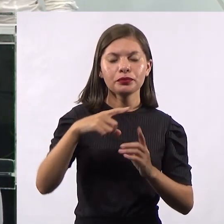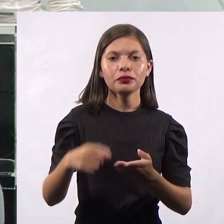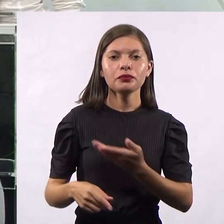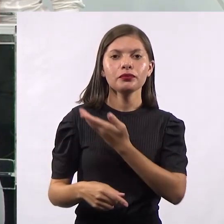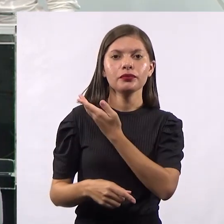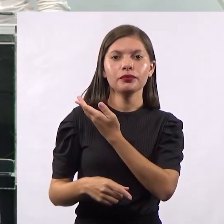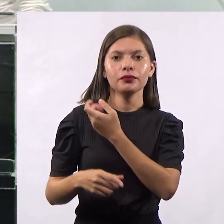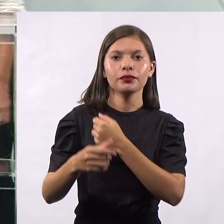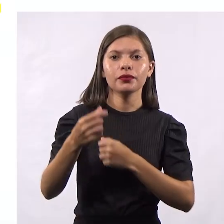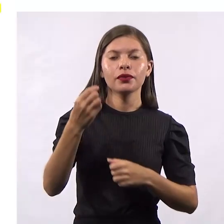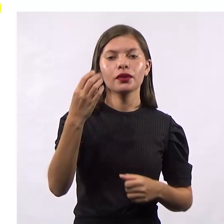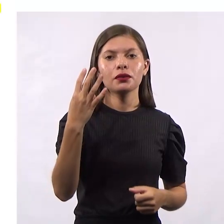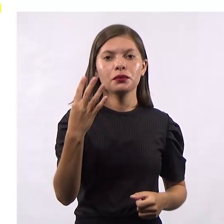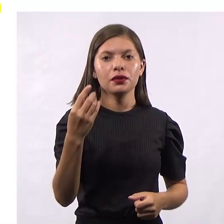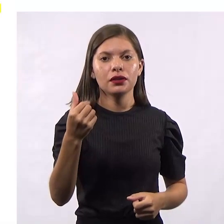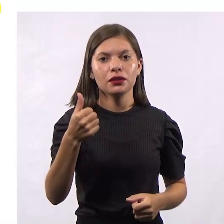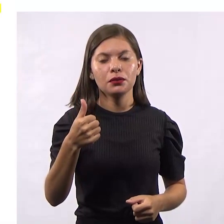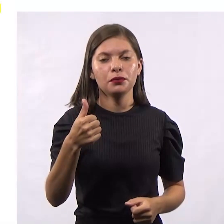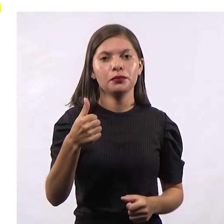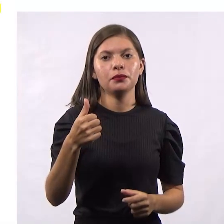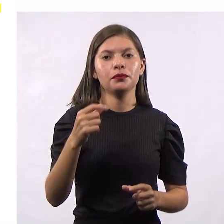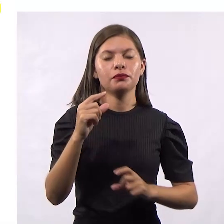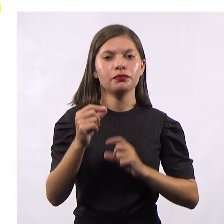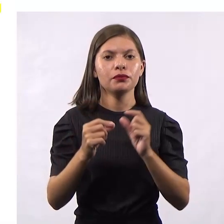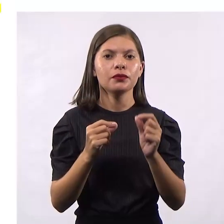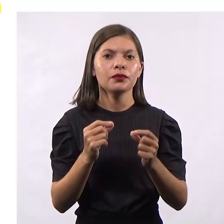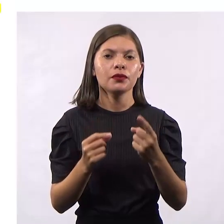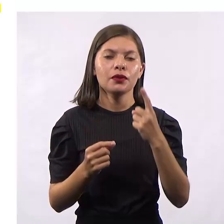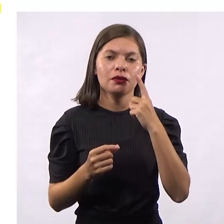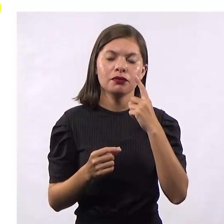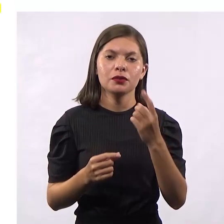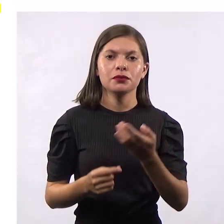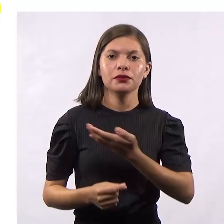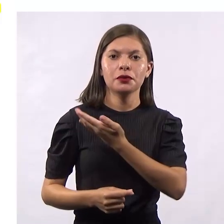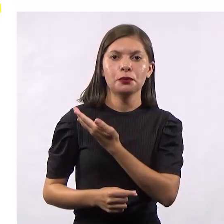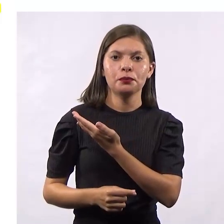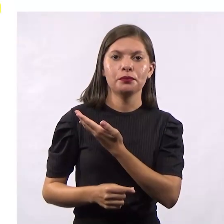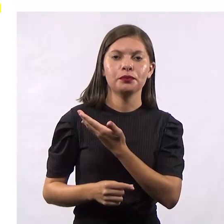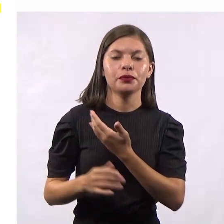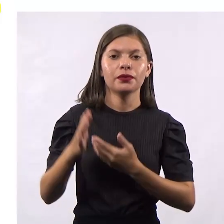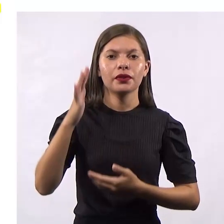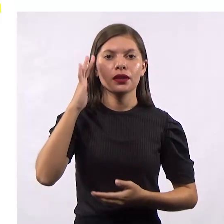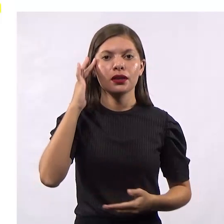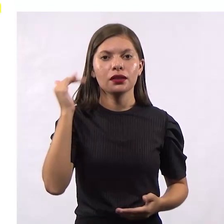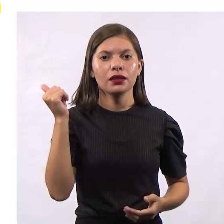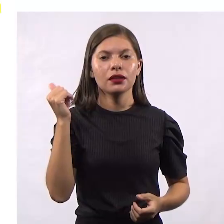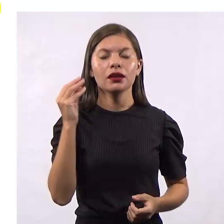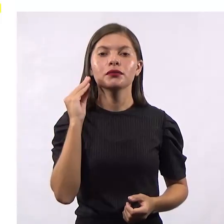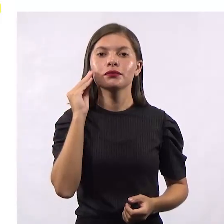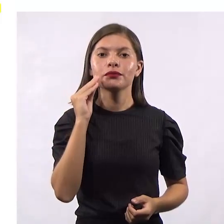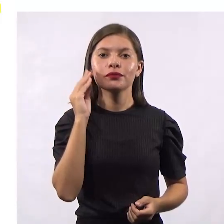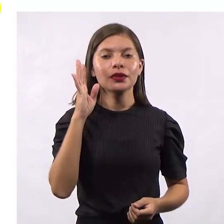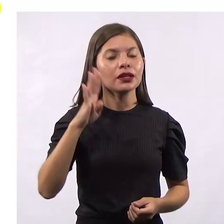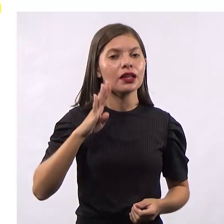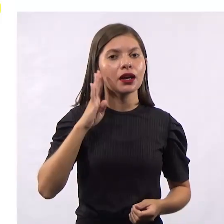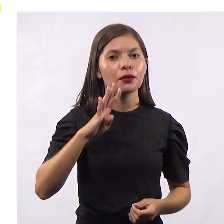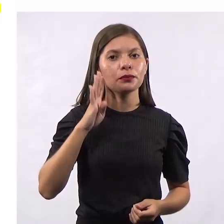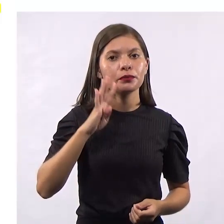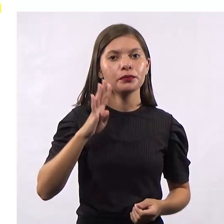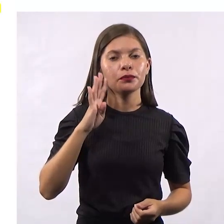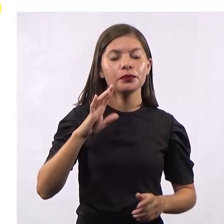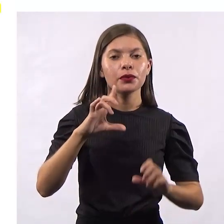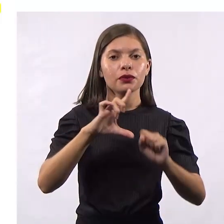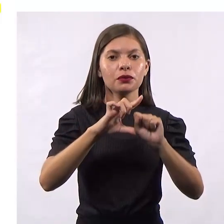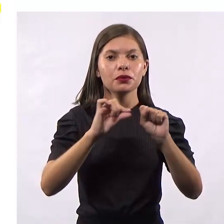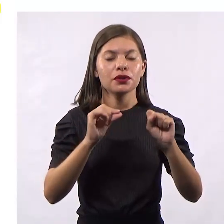diz o 41 da nova lei, né? Vamos entender essa amostra. Então, olha só que bacana. No